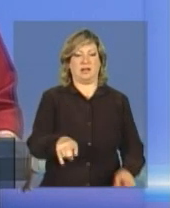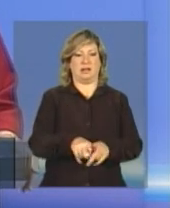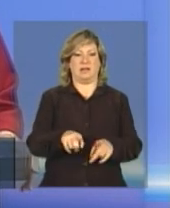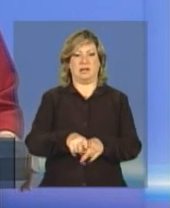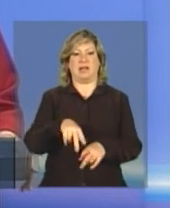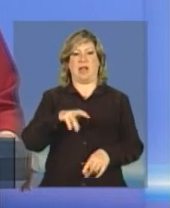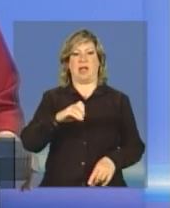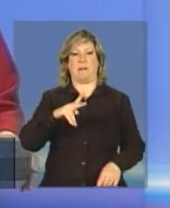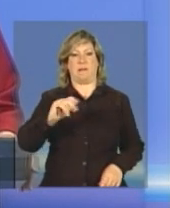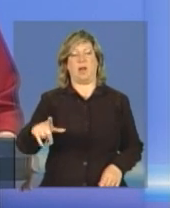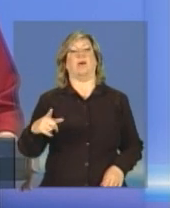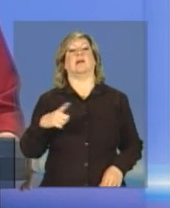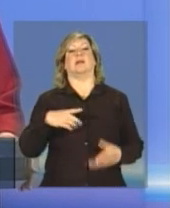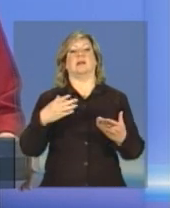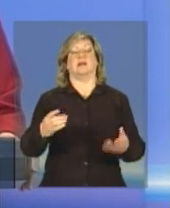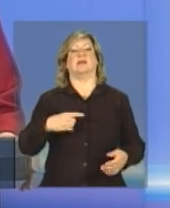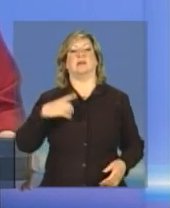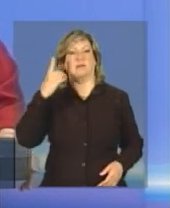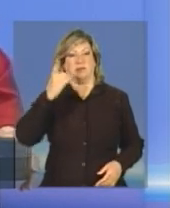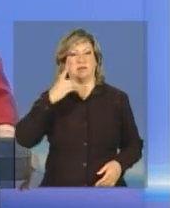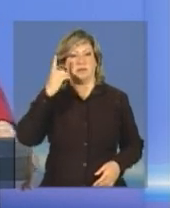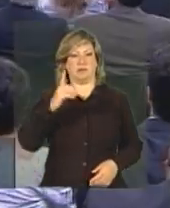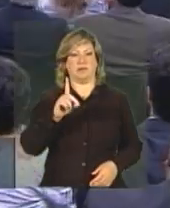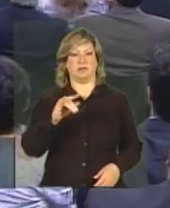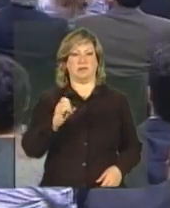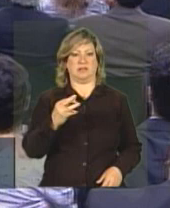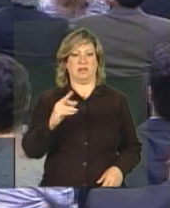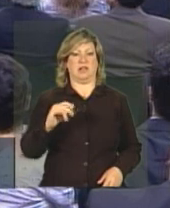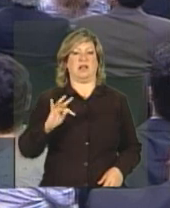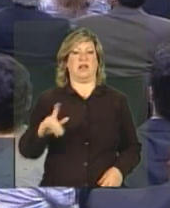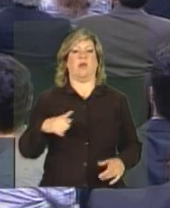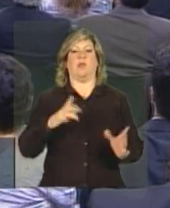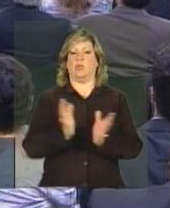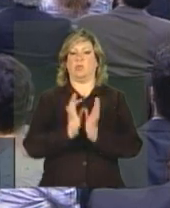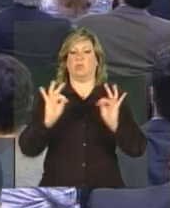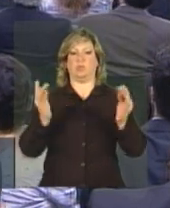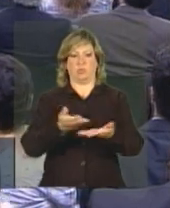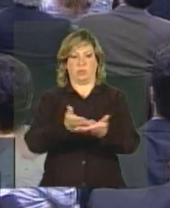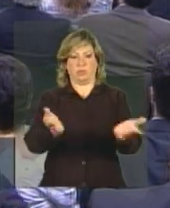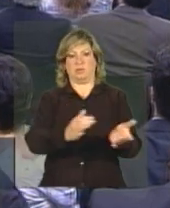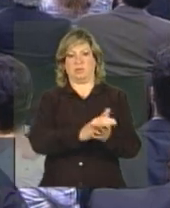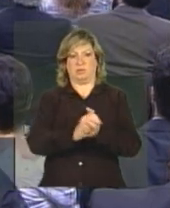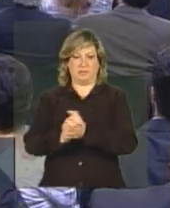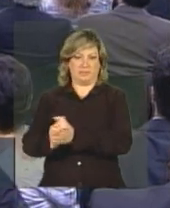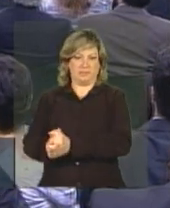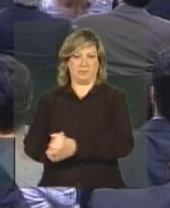Silva e Roberto de Lucena. O presidente do Conselho Nacional